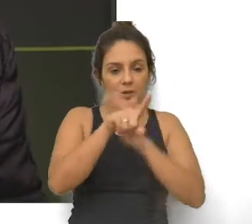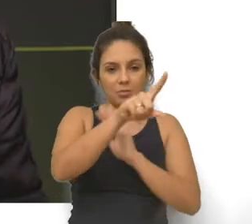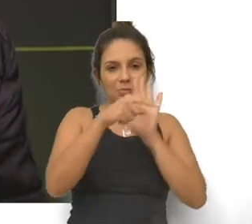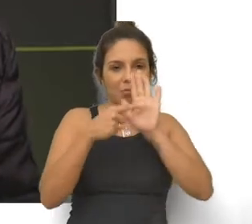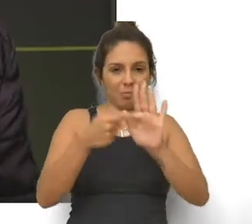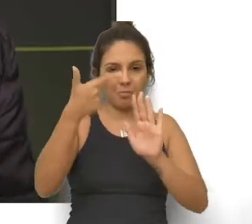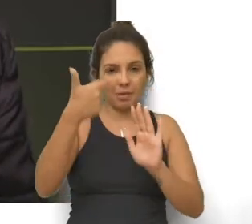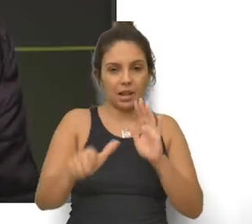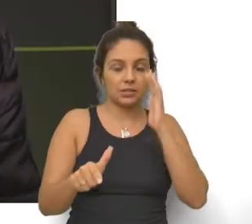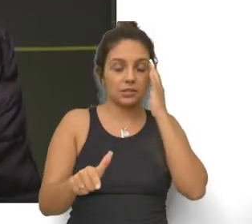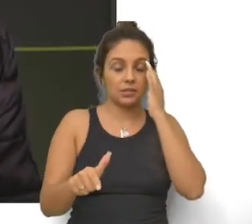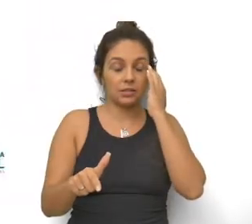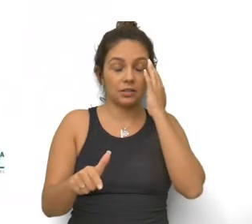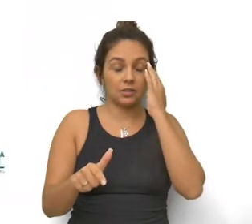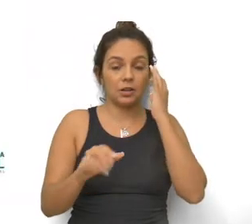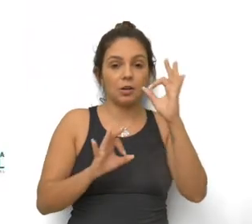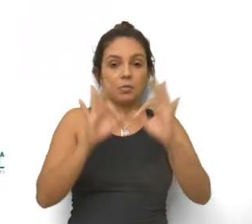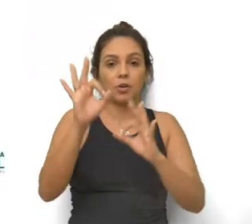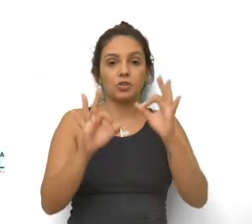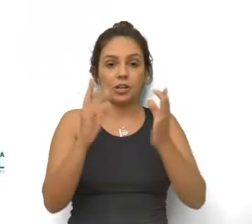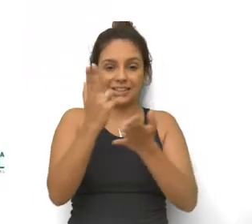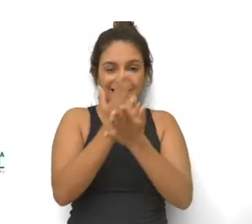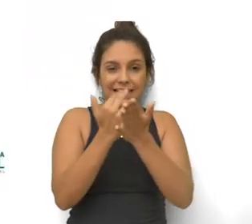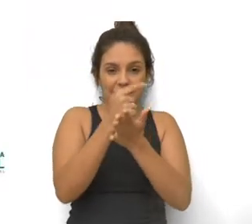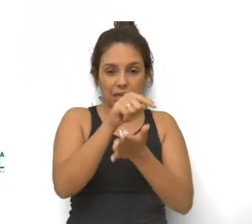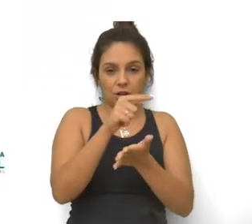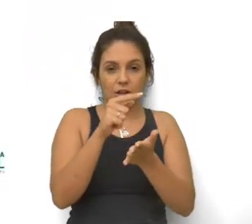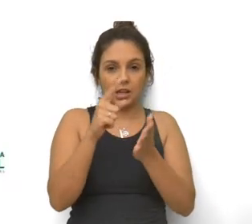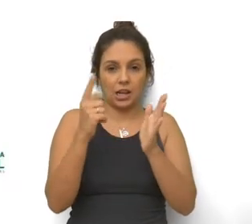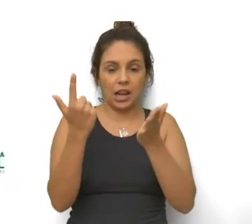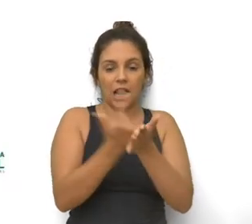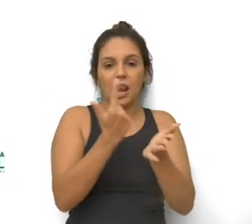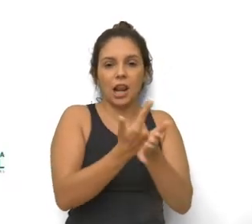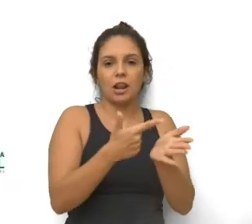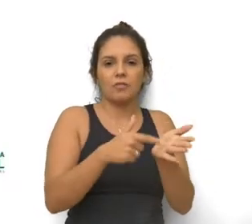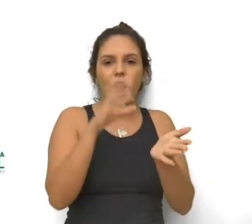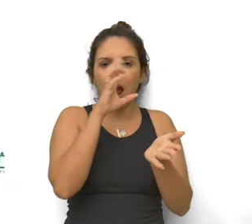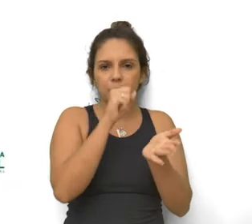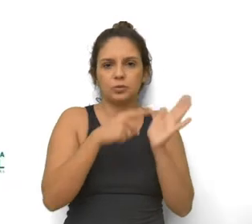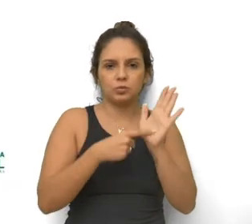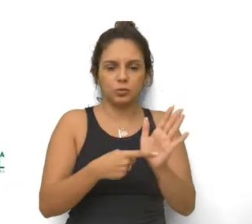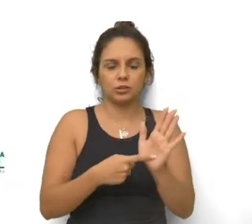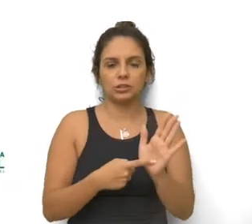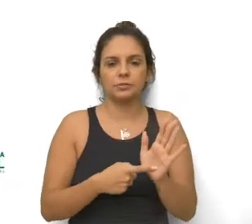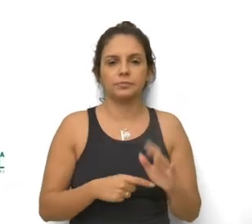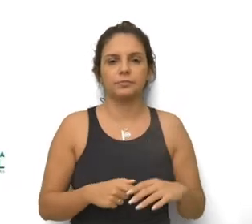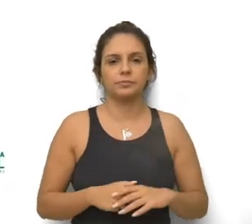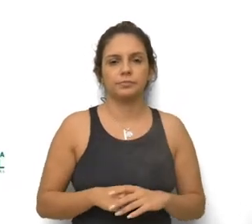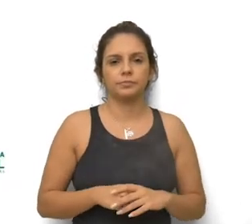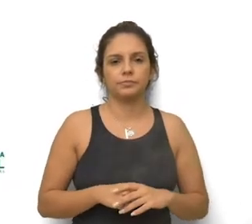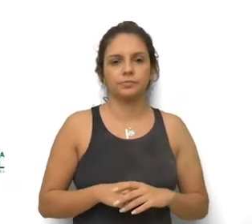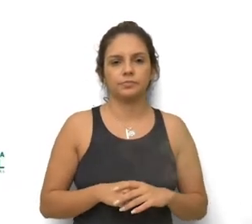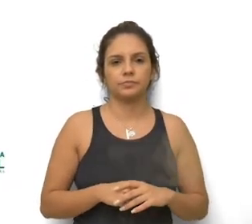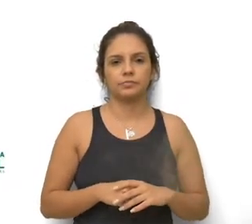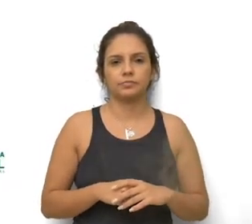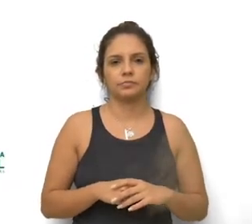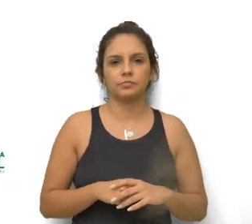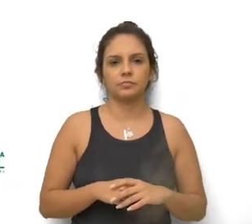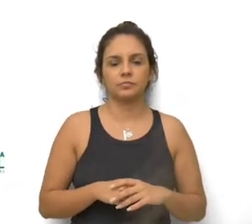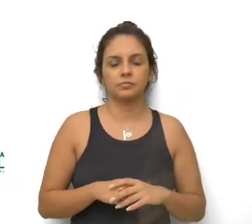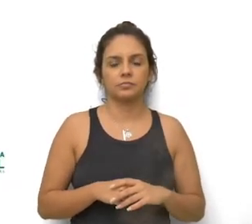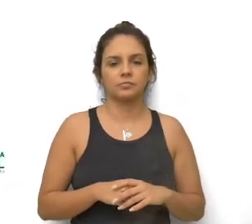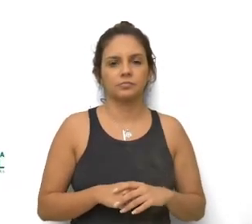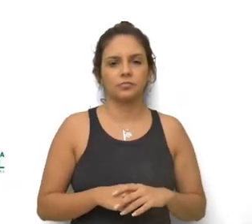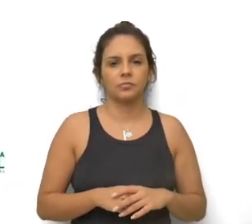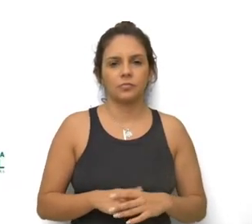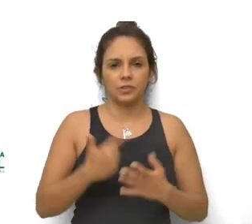mostrar mais um pouquinho do projeto gráfico do livro, que você passou rapidinho. Quando a Marta falou que é